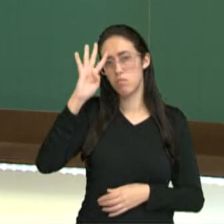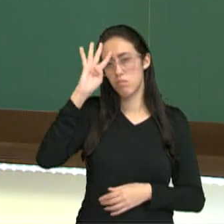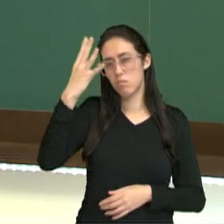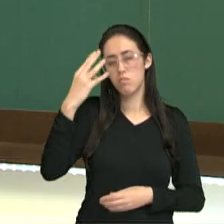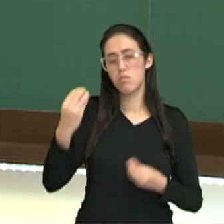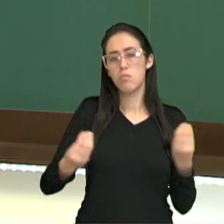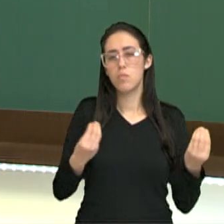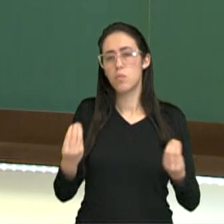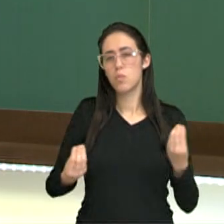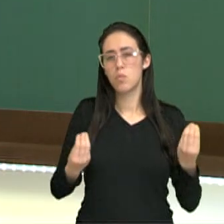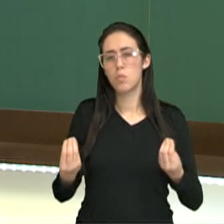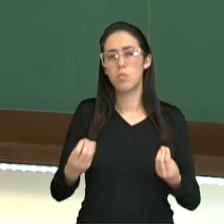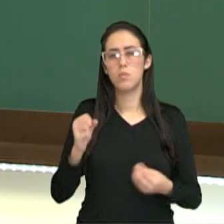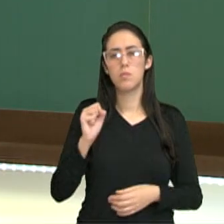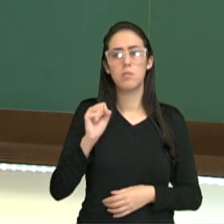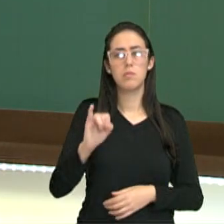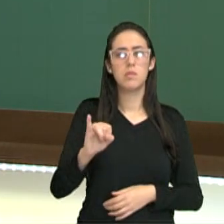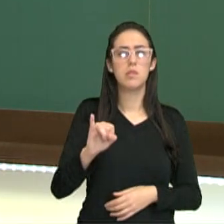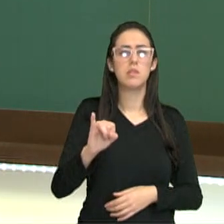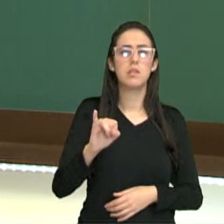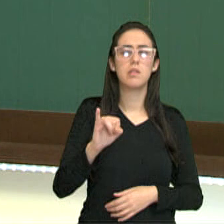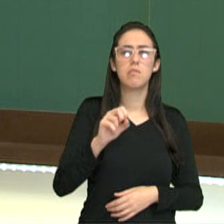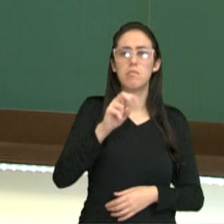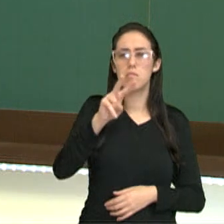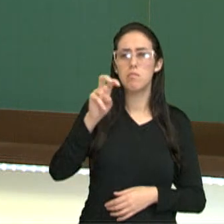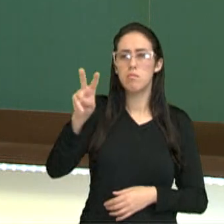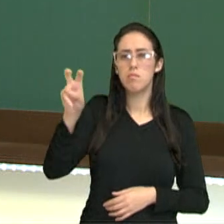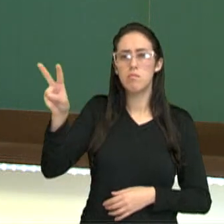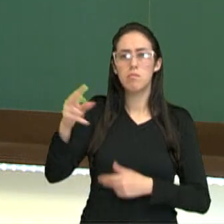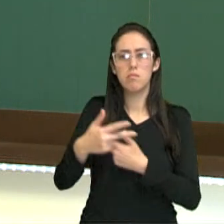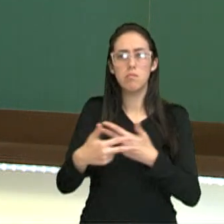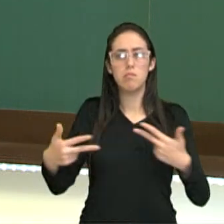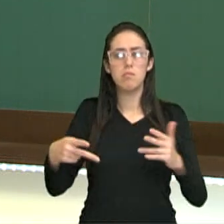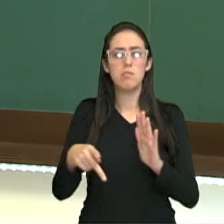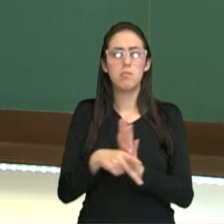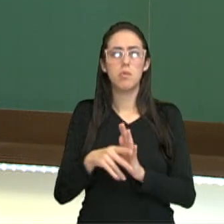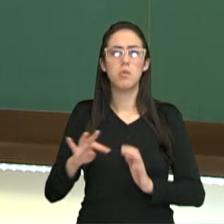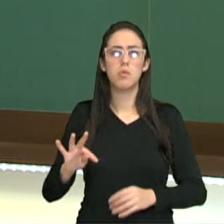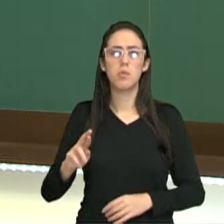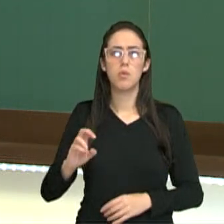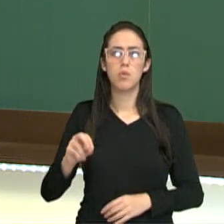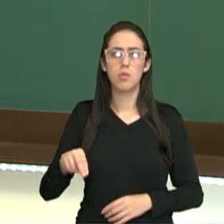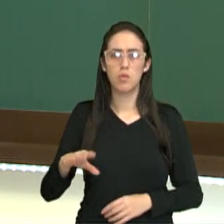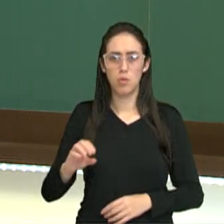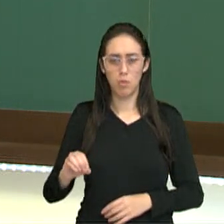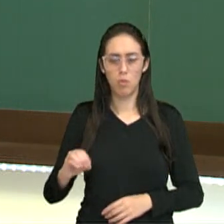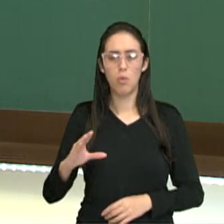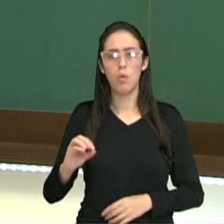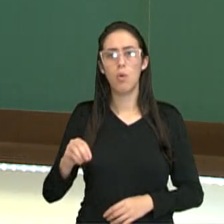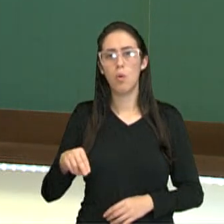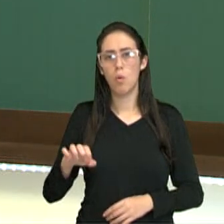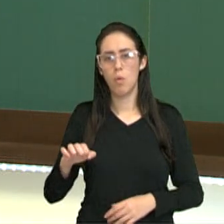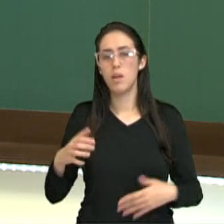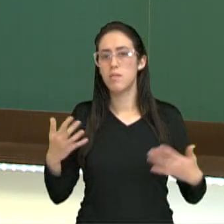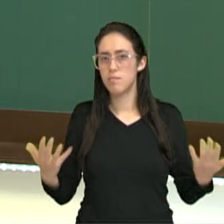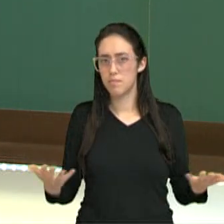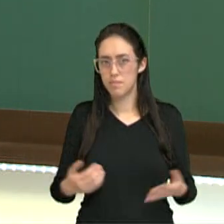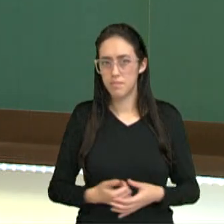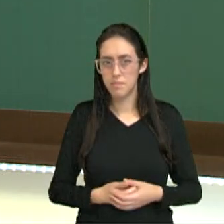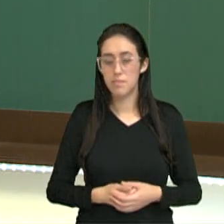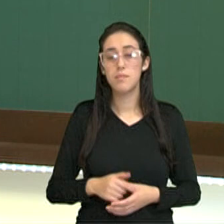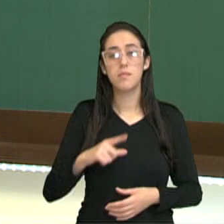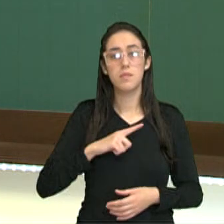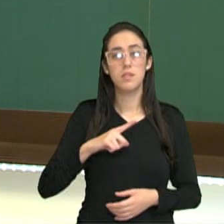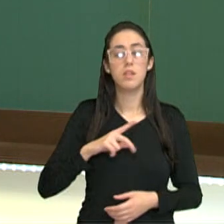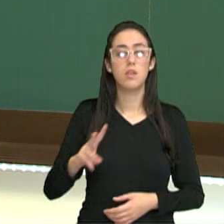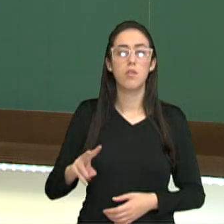situações de problema envolvendo sólido geométrico do tronco de cone? Normalmente, referindo-se ao